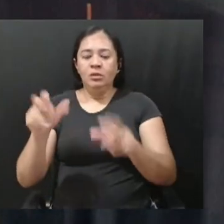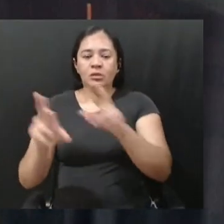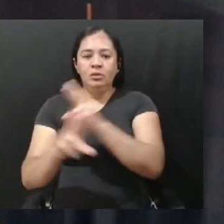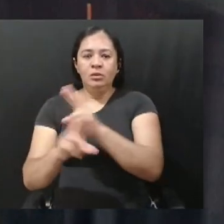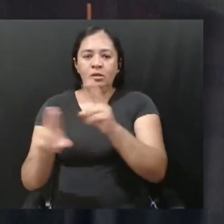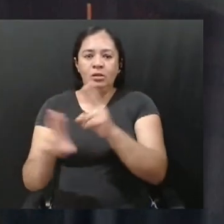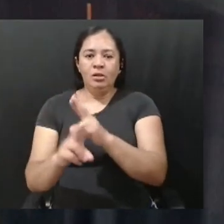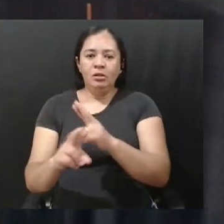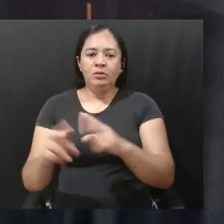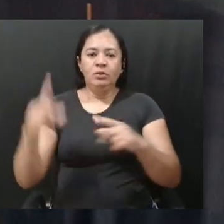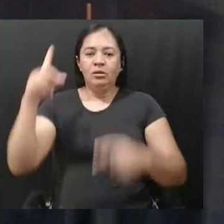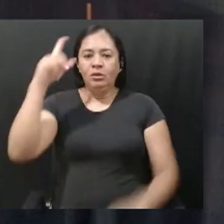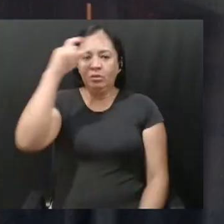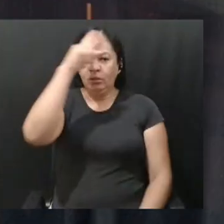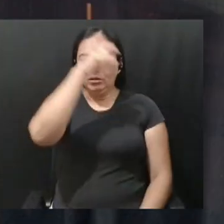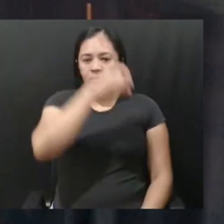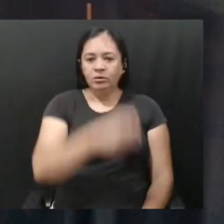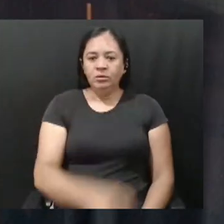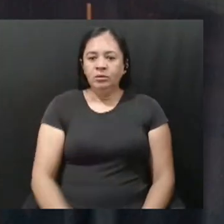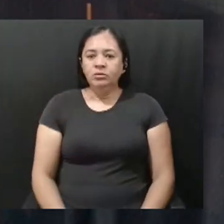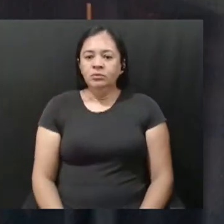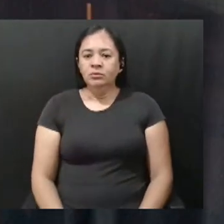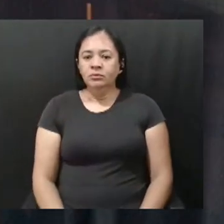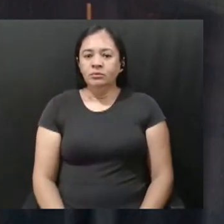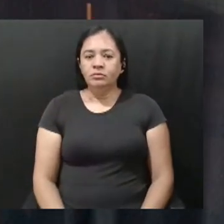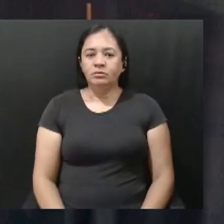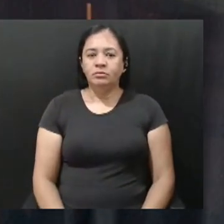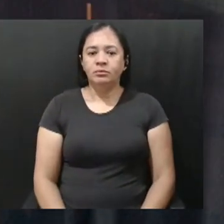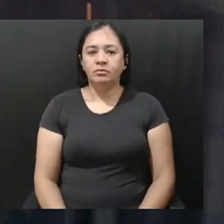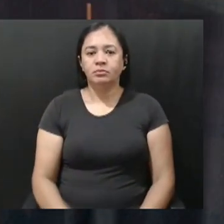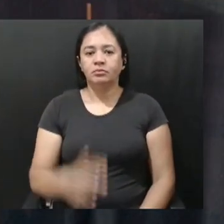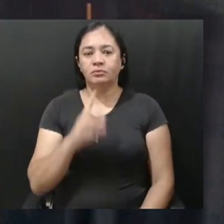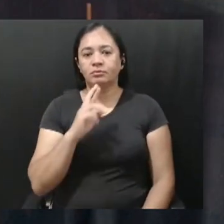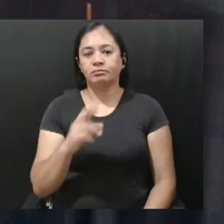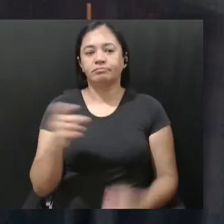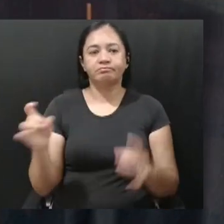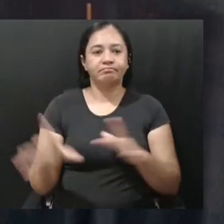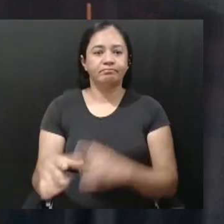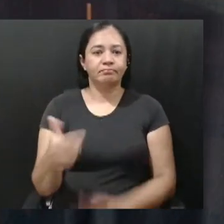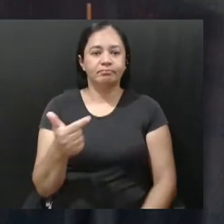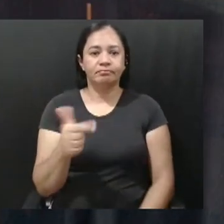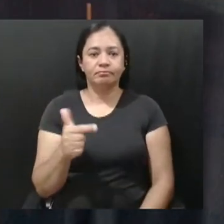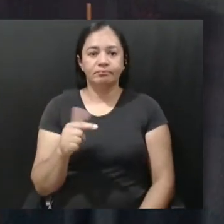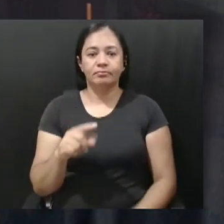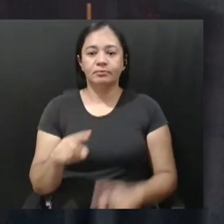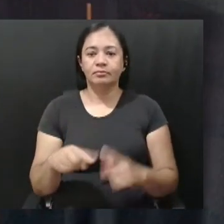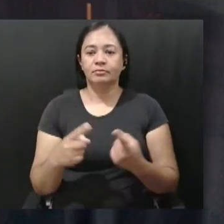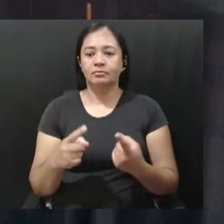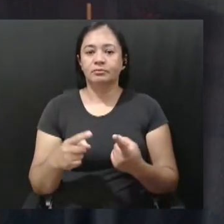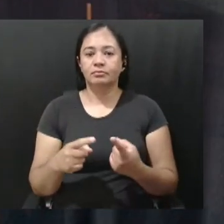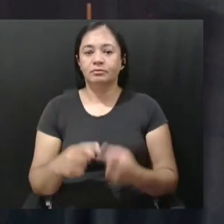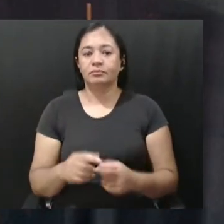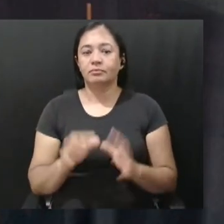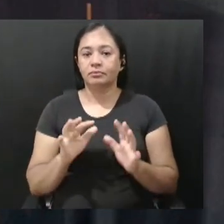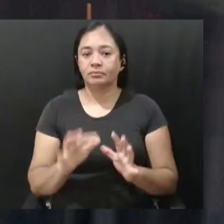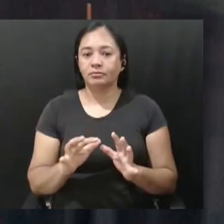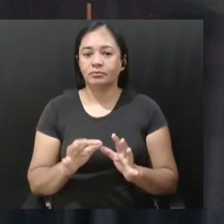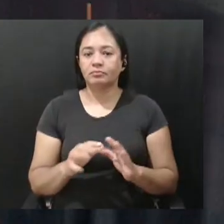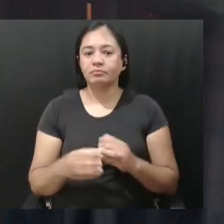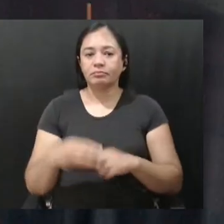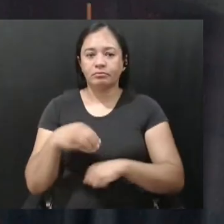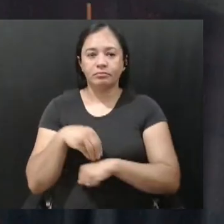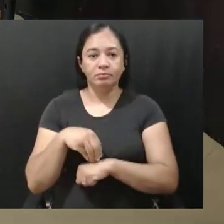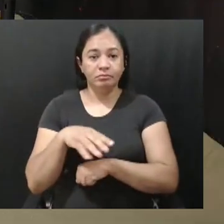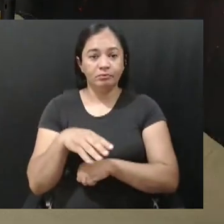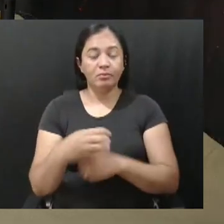Então não vai ter uma resposta pronta, mas tem esses indícios, né? Tem essas dicas de como Sim. dá para Por